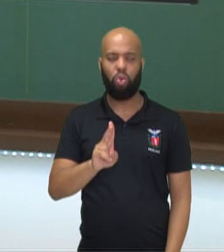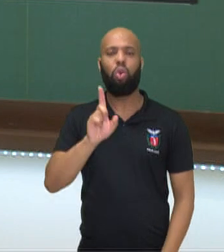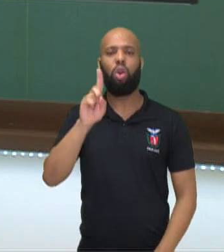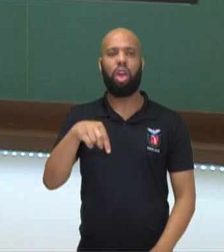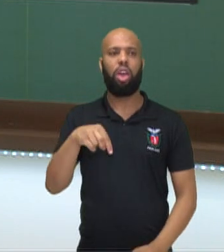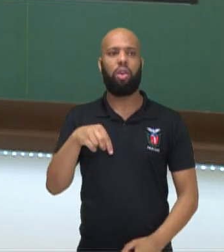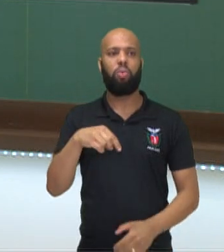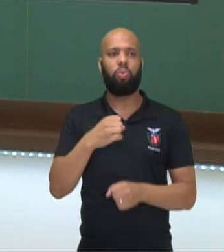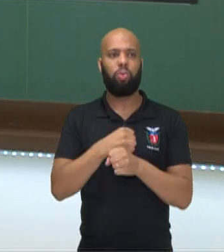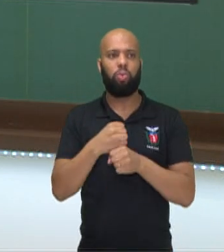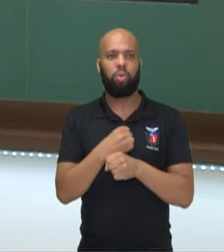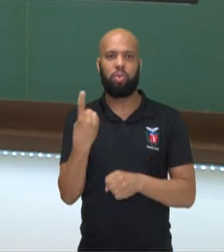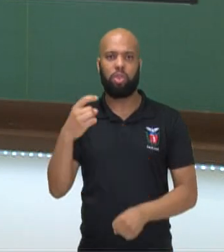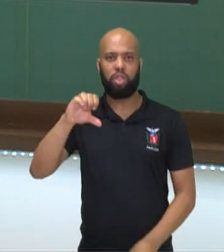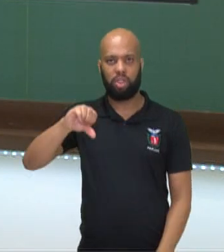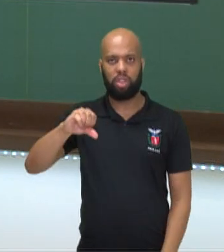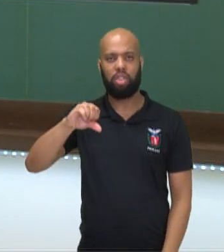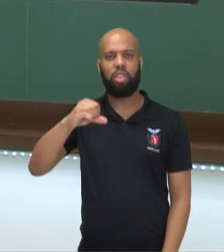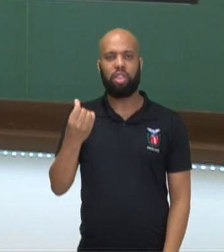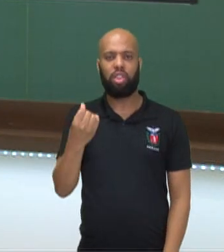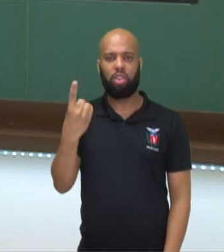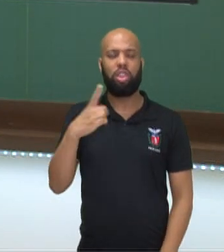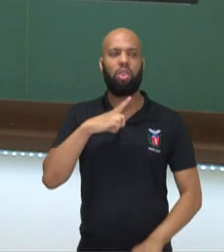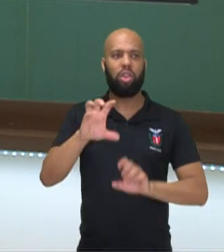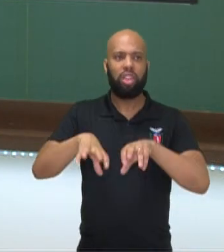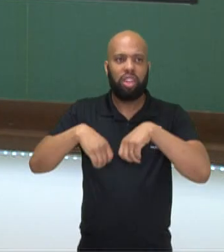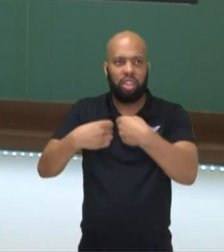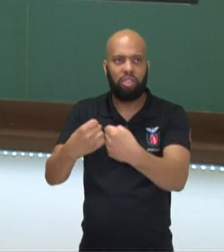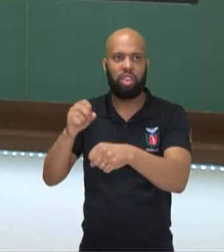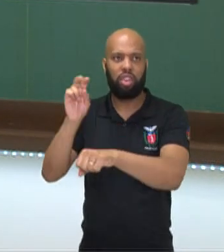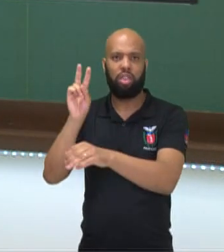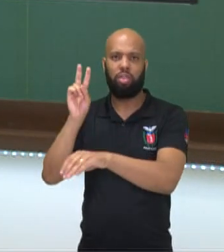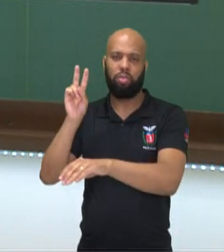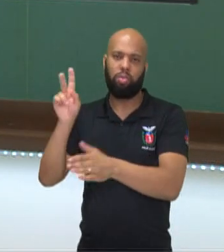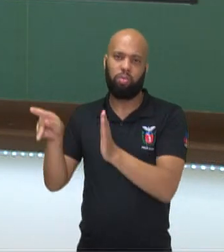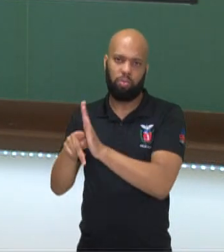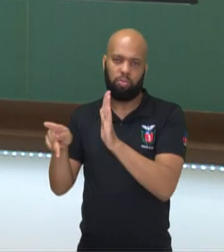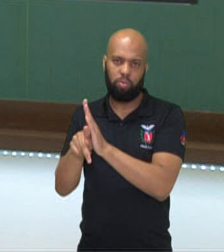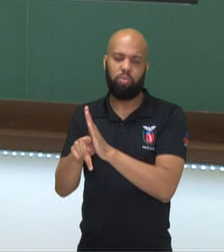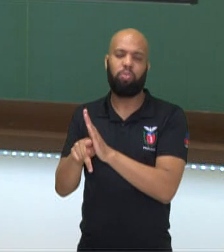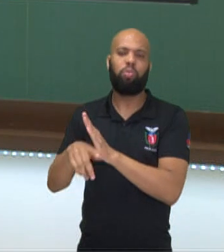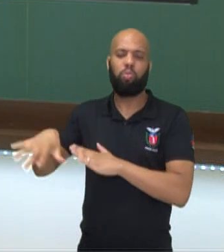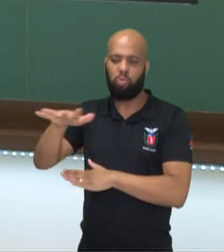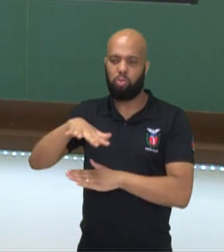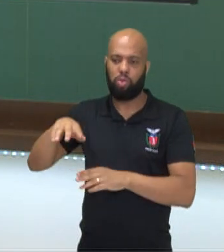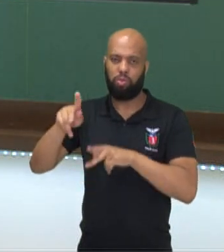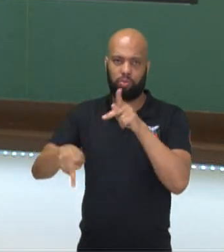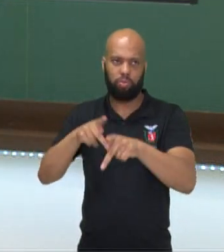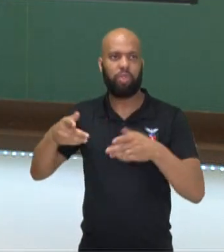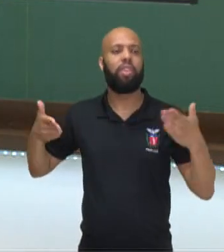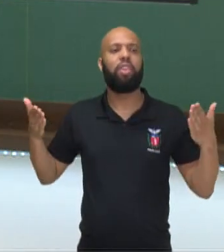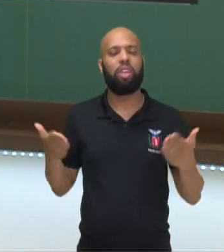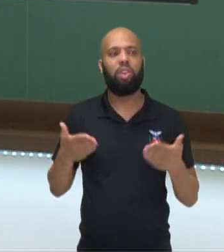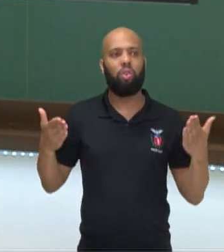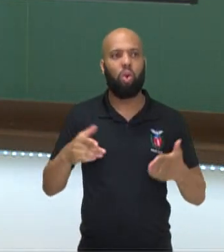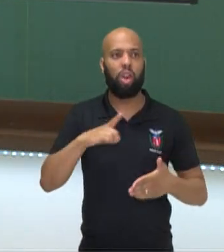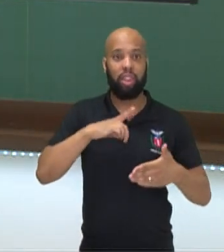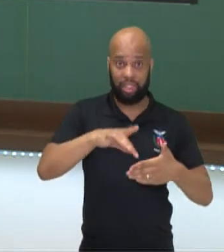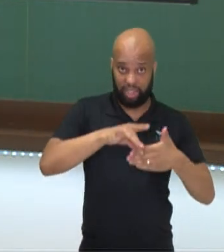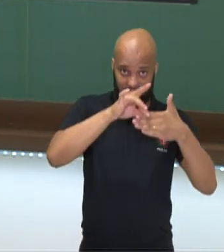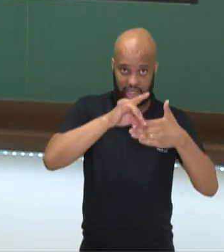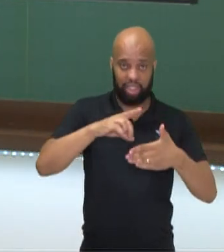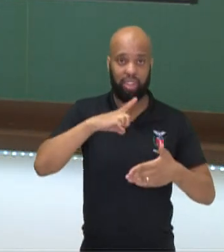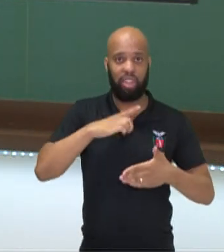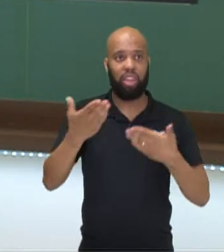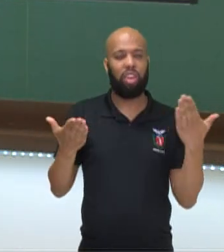defender a cultura desses povos indígenas sem interferência dos brancos. Atualmente, líderes ainda que nós